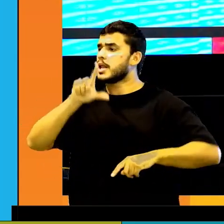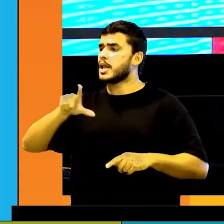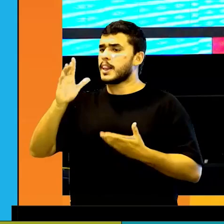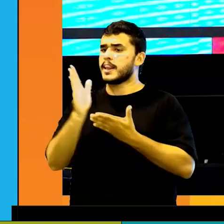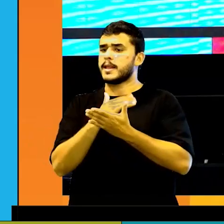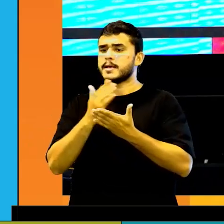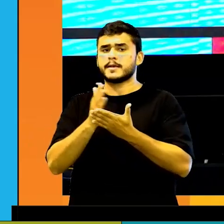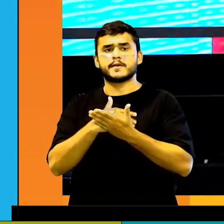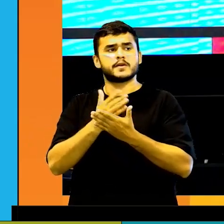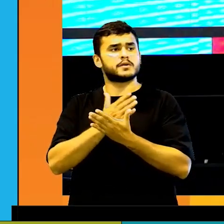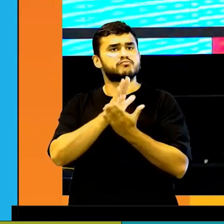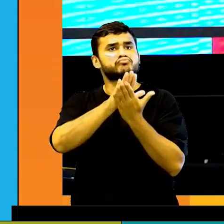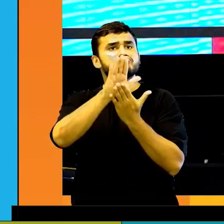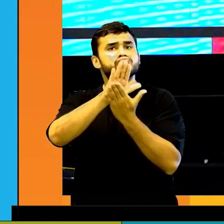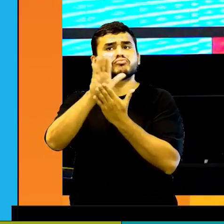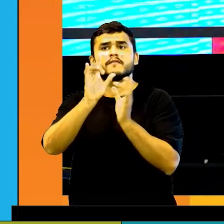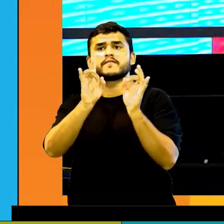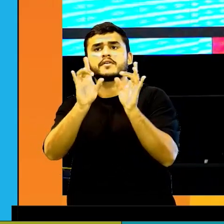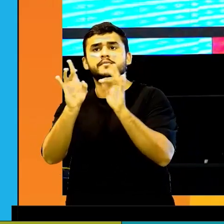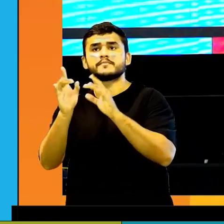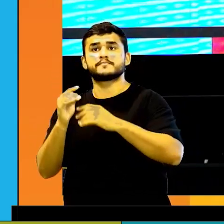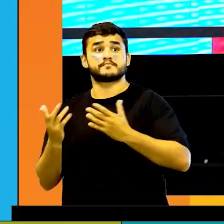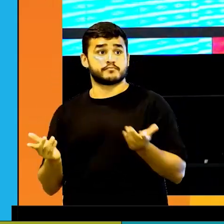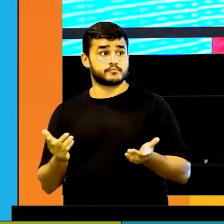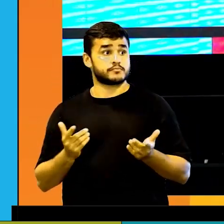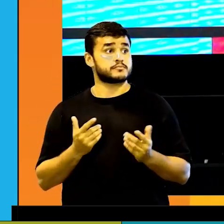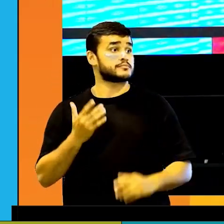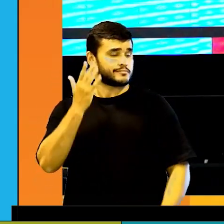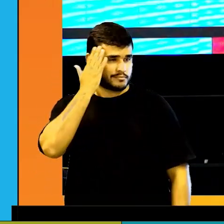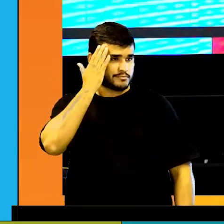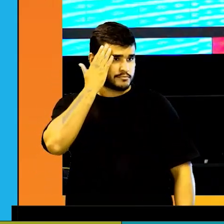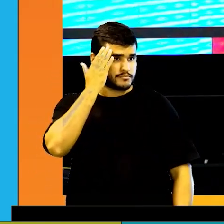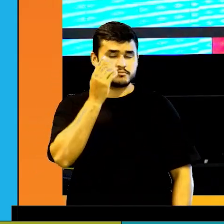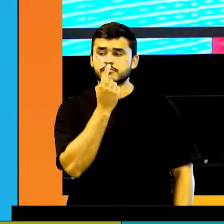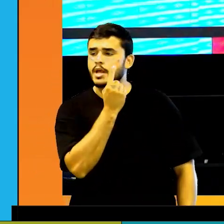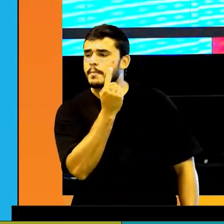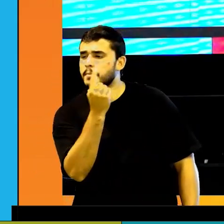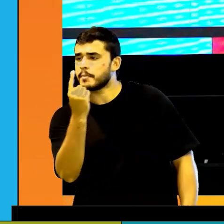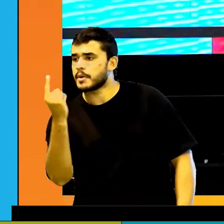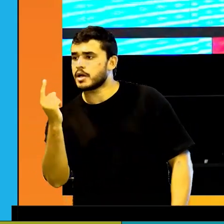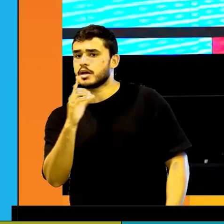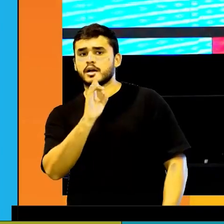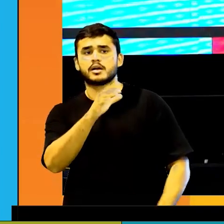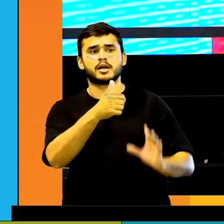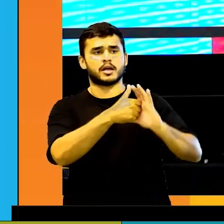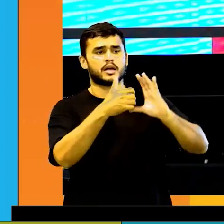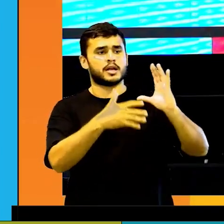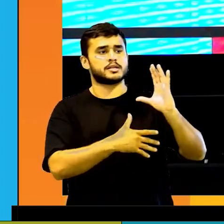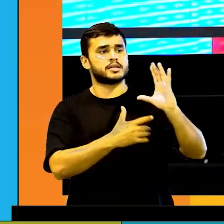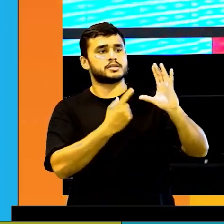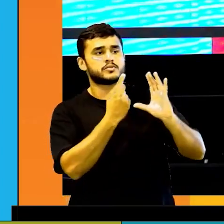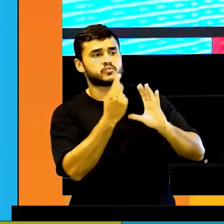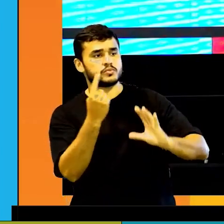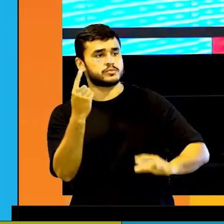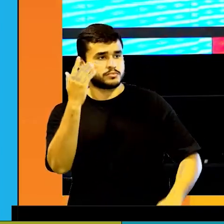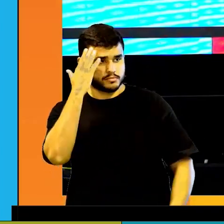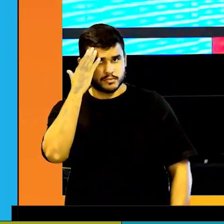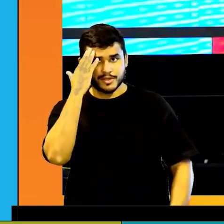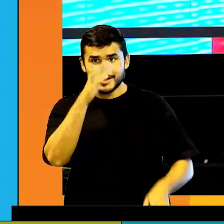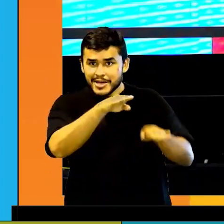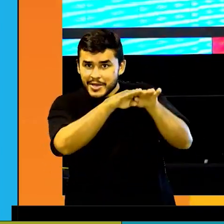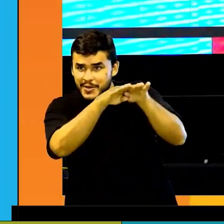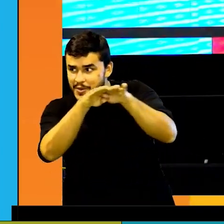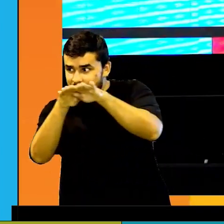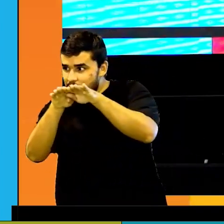do Brasil. Então é como se cada escritor fosse uma escola, metaforicamente falando. Por isso eu acho difícil ainda